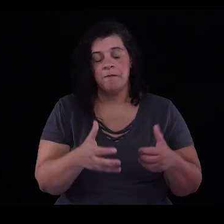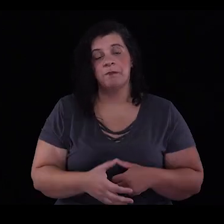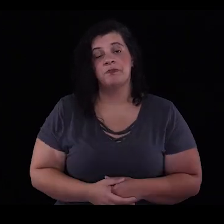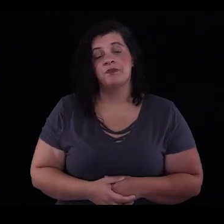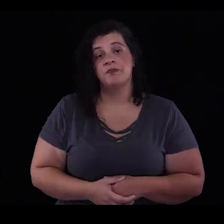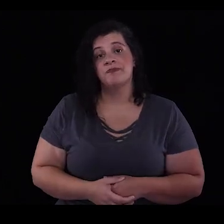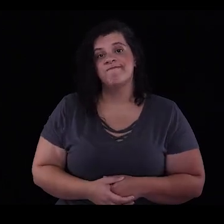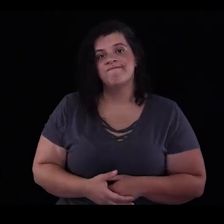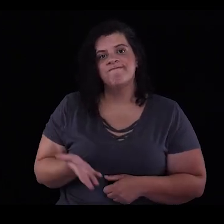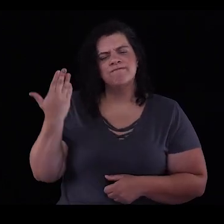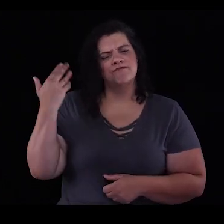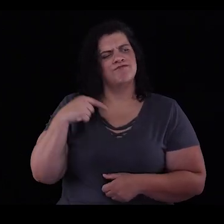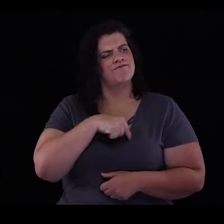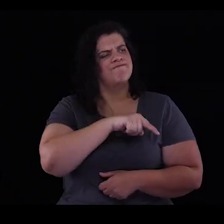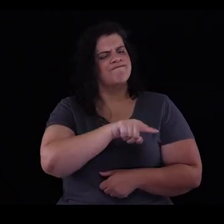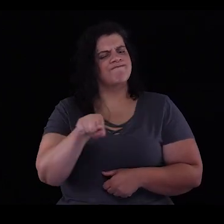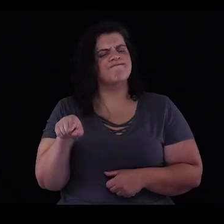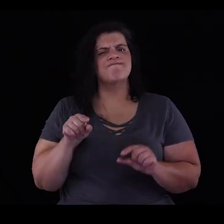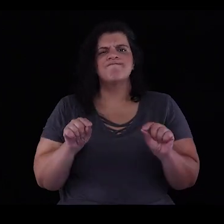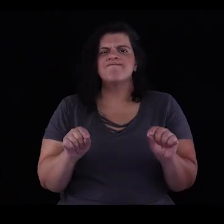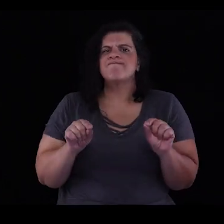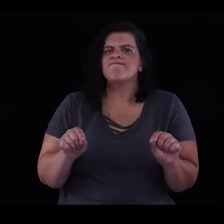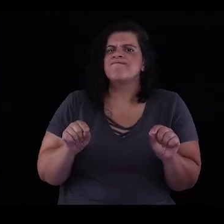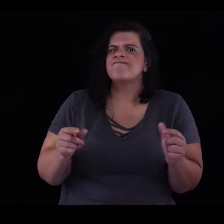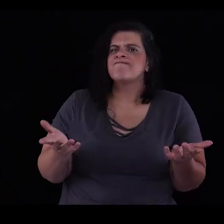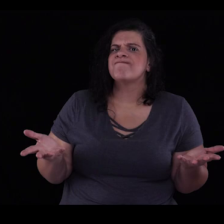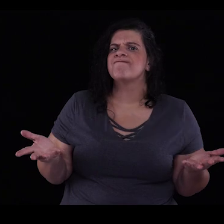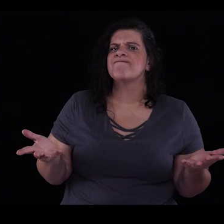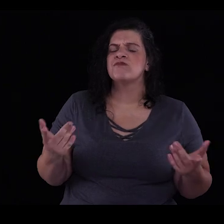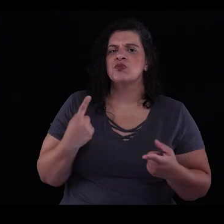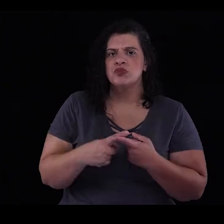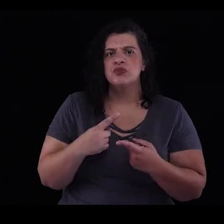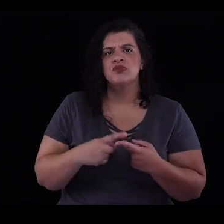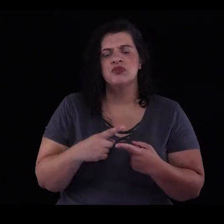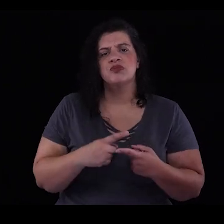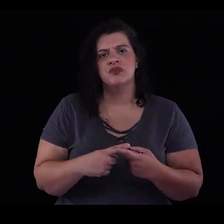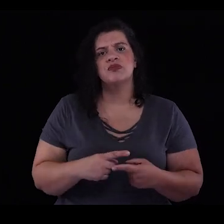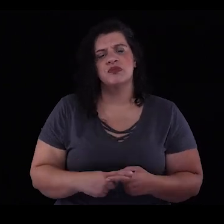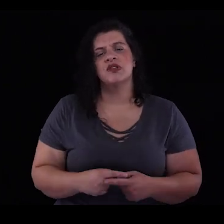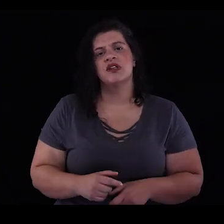Naquele momento, isso me intrigava um pouco, porque